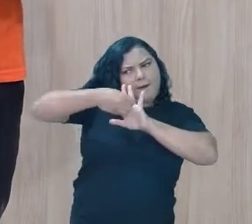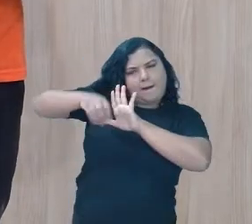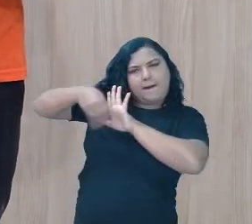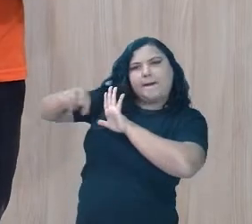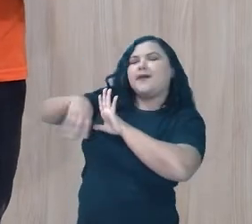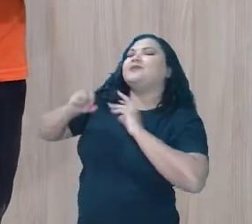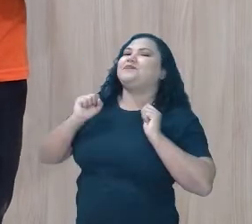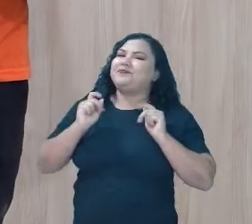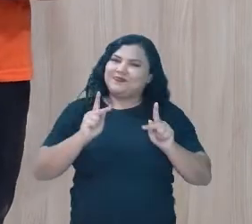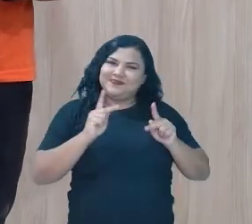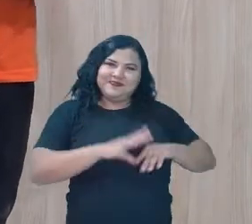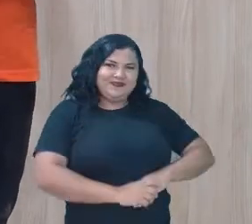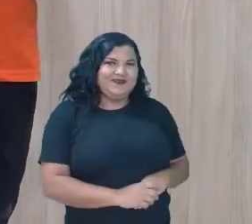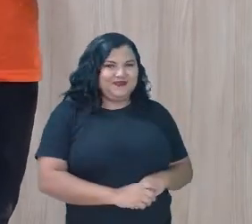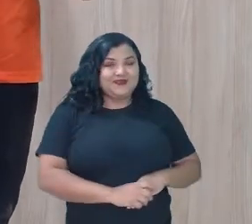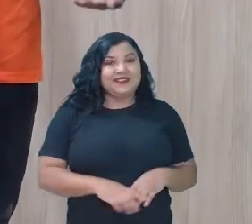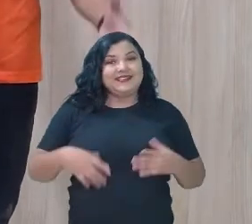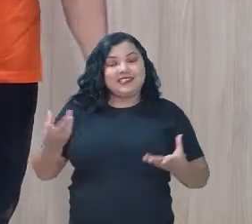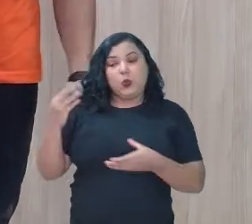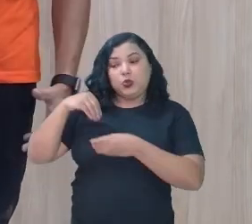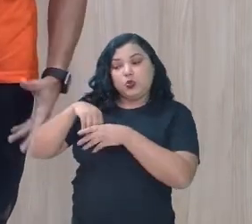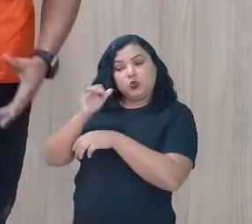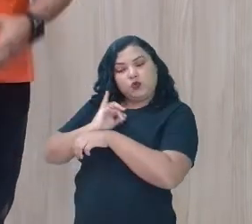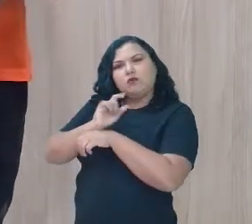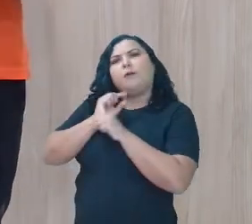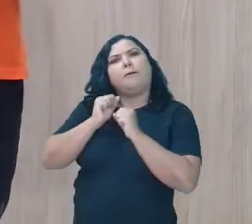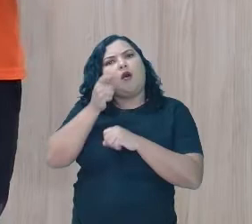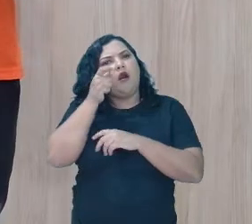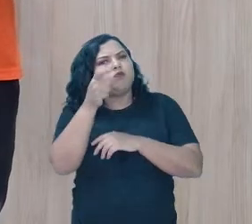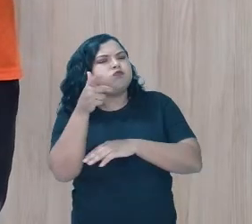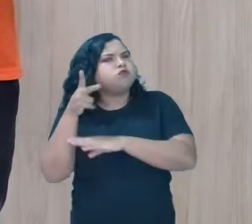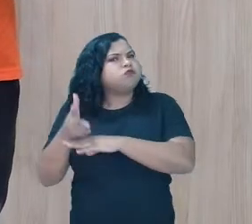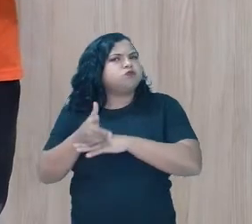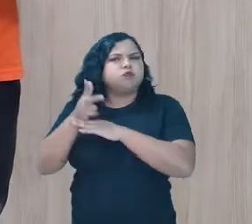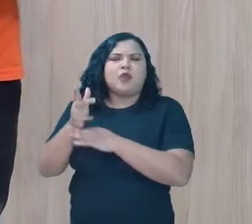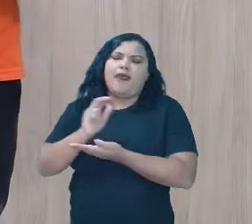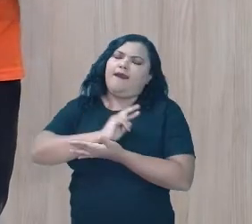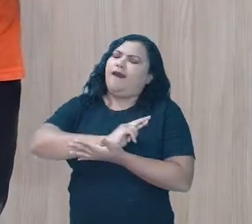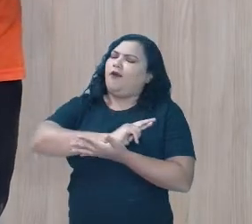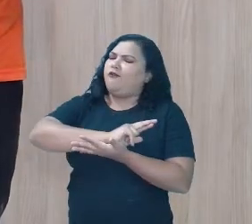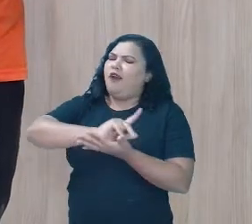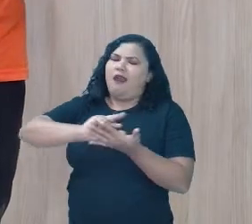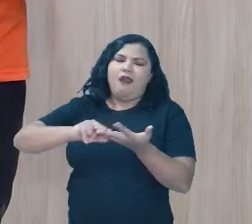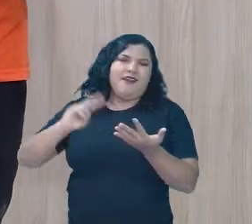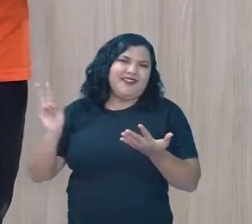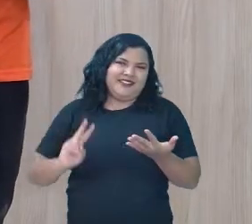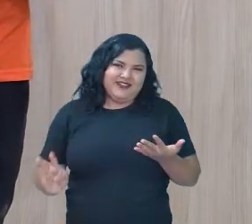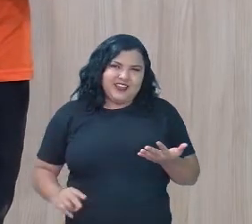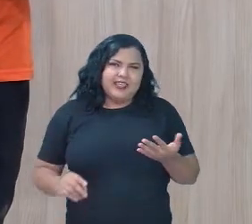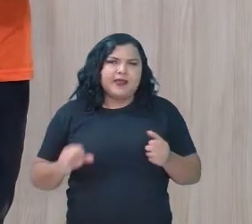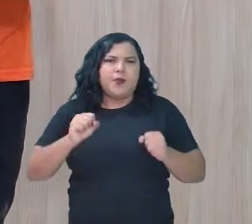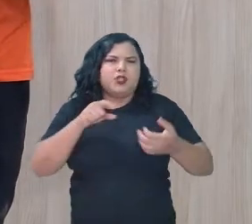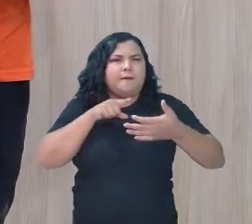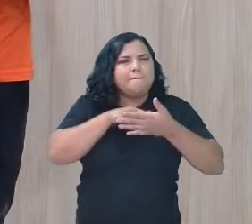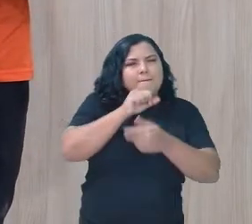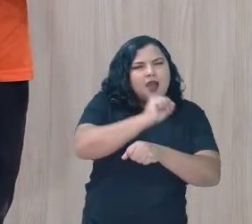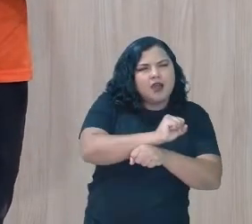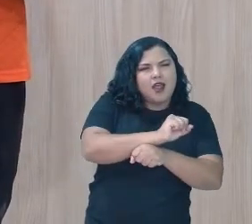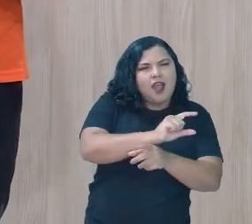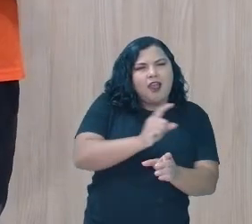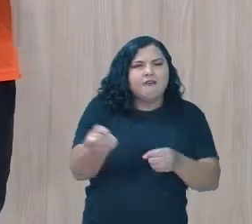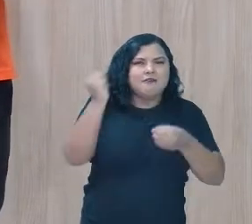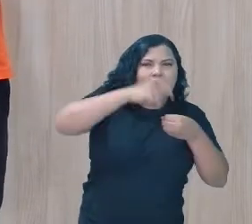da sua escola, tá bom? Lá você pode assistir os vídeos quantas vezes quiser, a hora que quiser, dar pause e